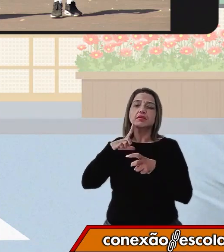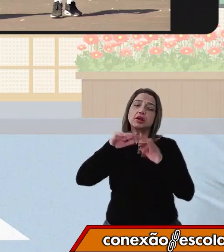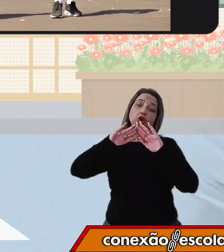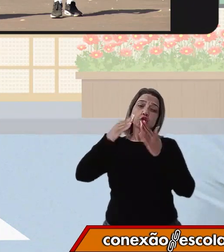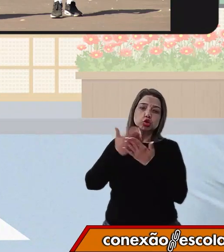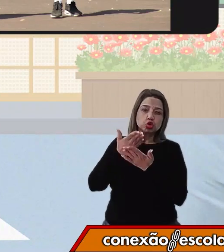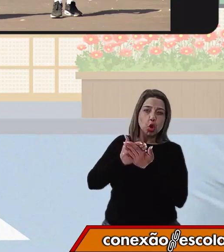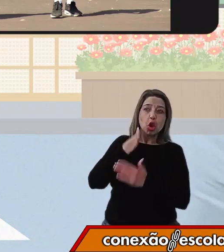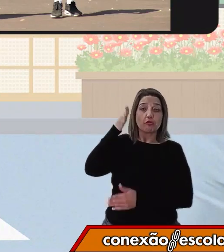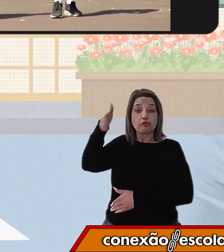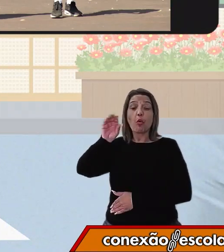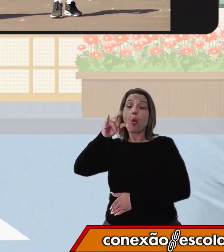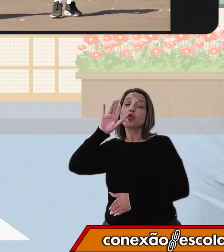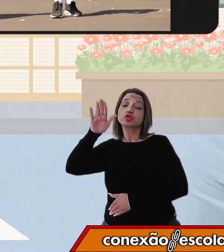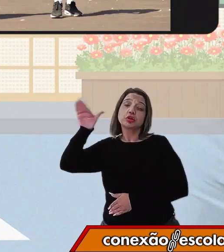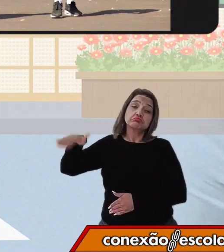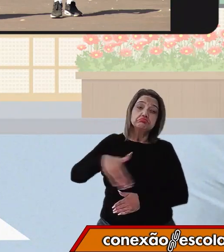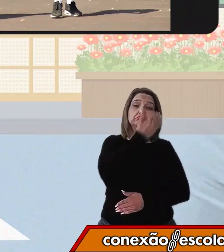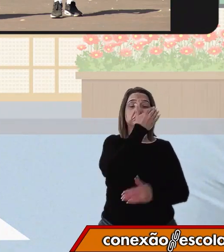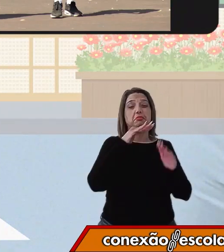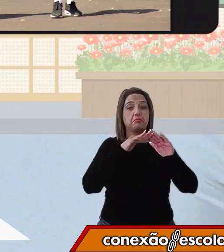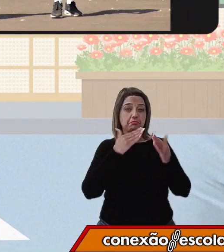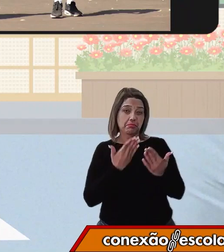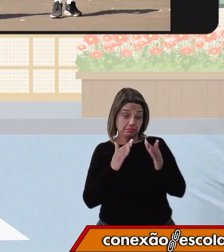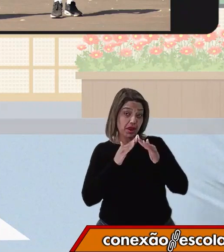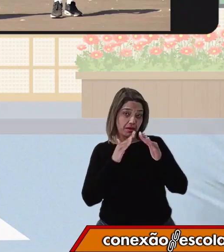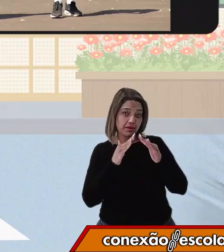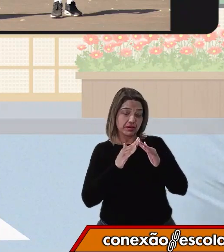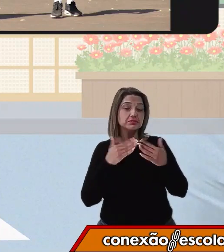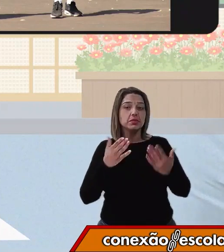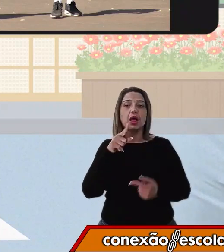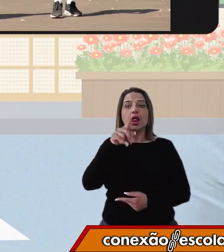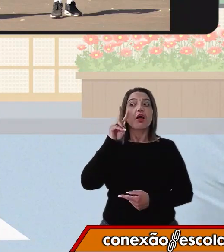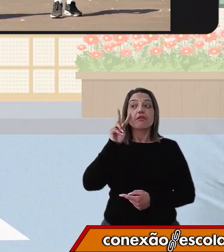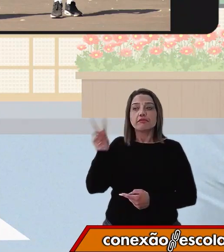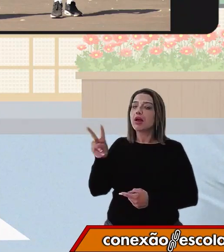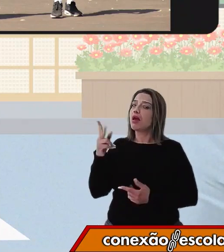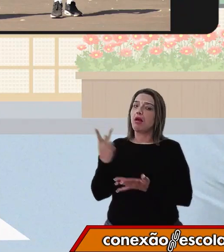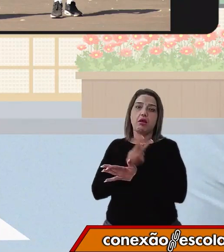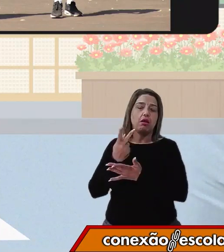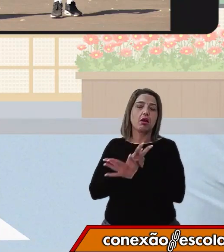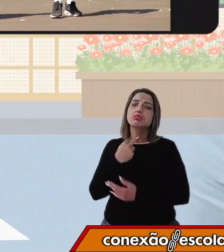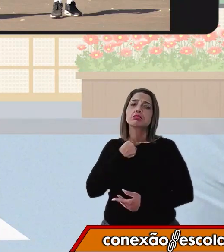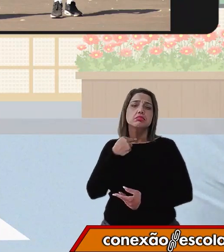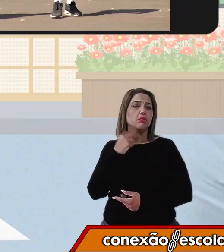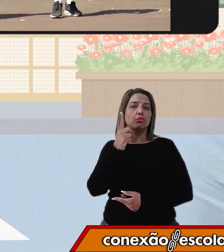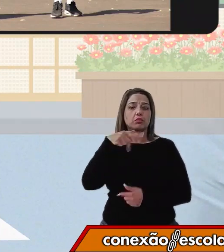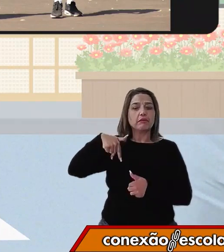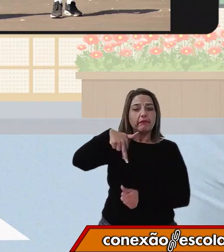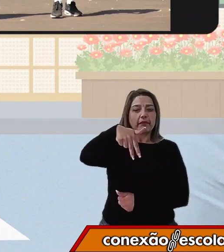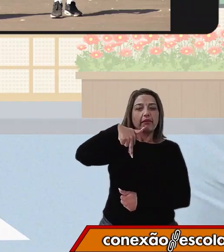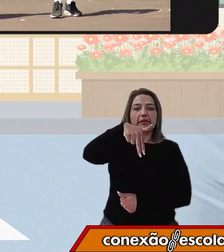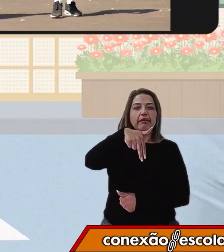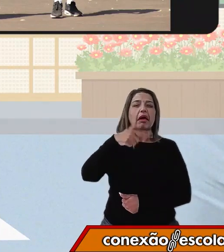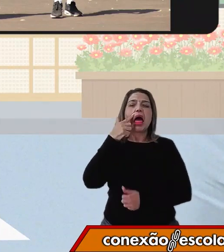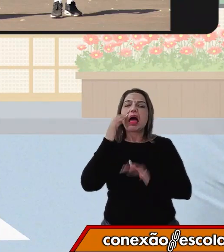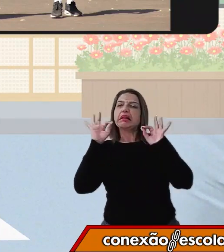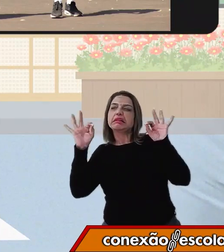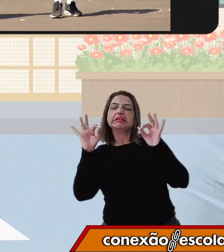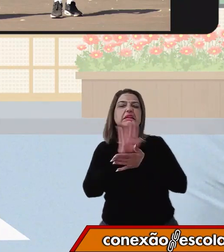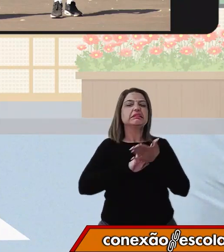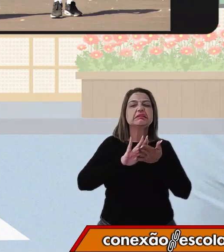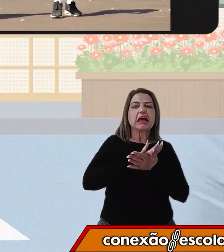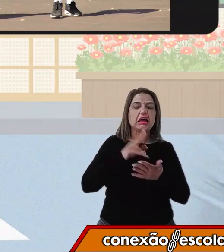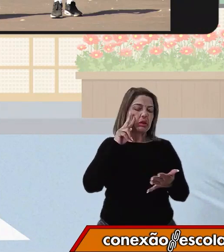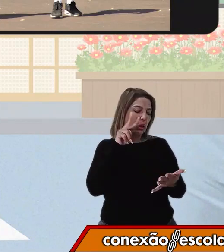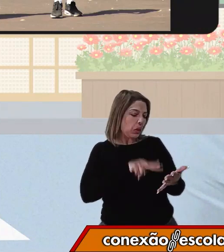chegando ou saindo do colégio Lembrando que essa não é a maneira correta de se comportar nas vias o uso de